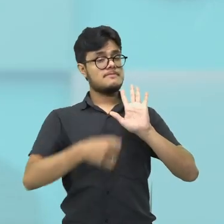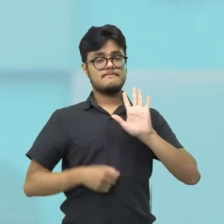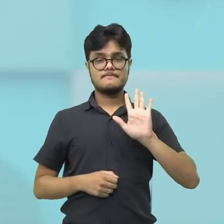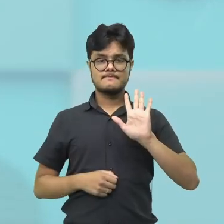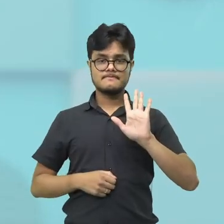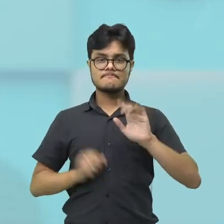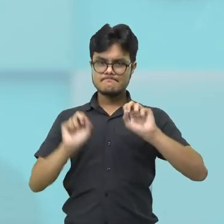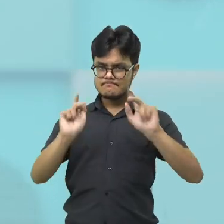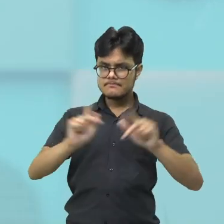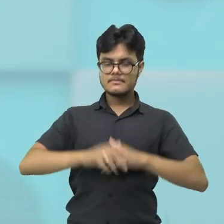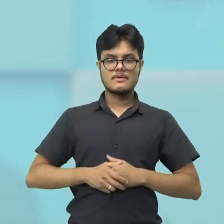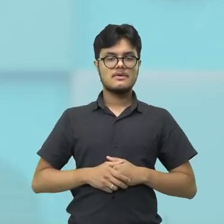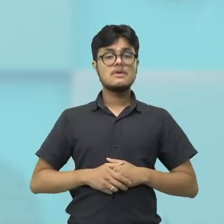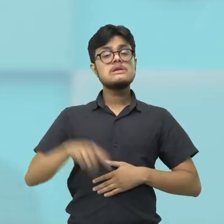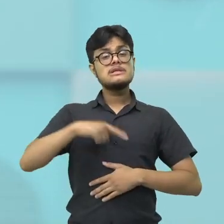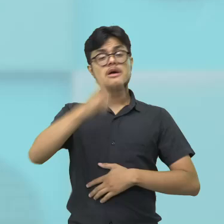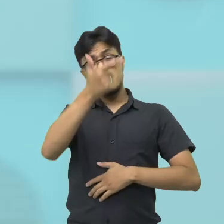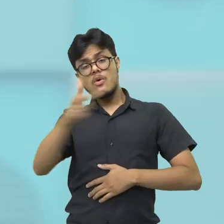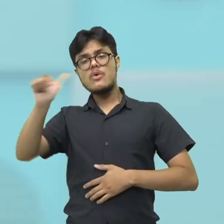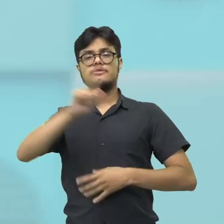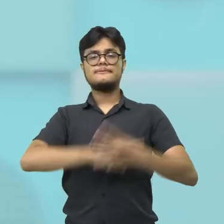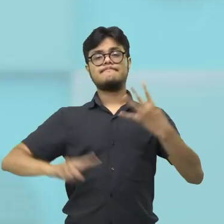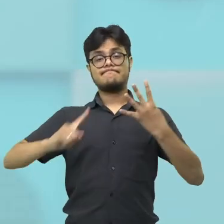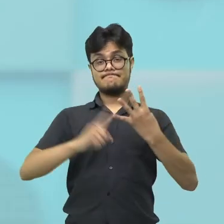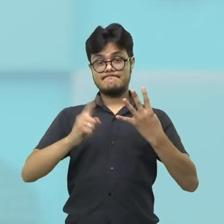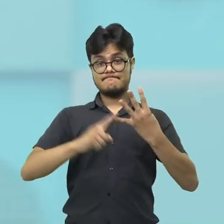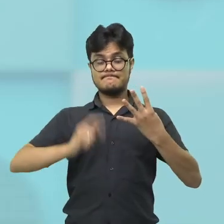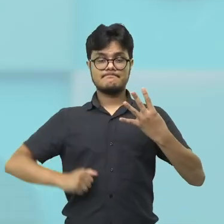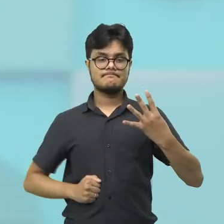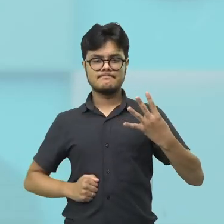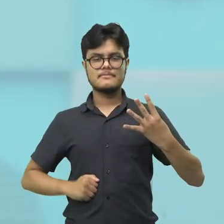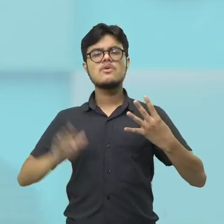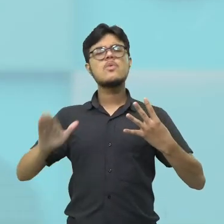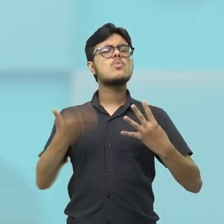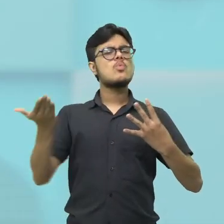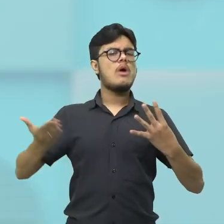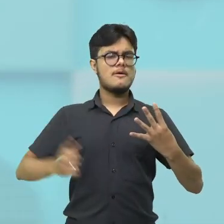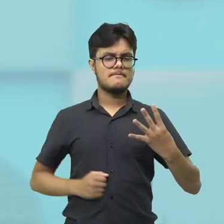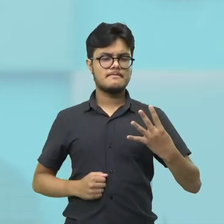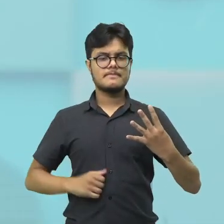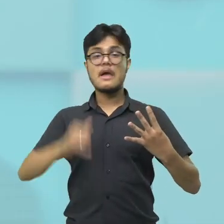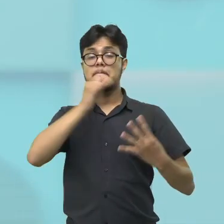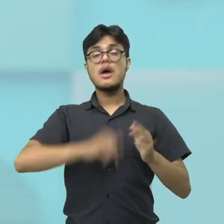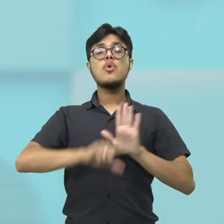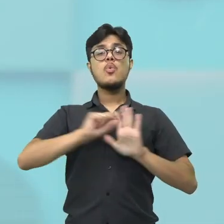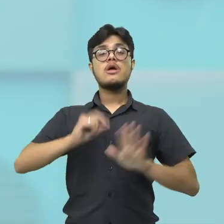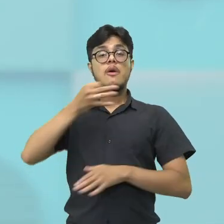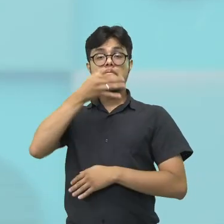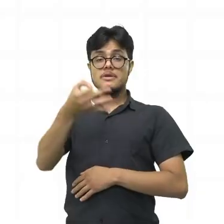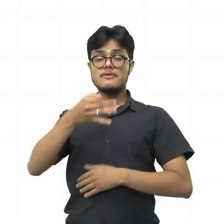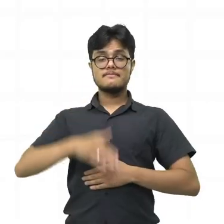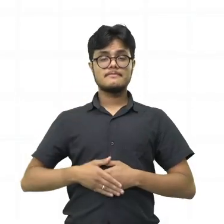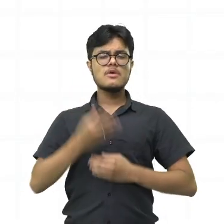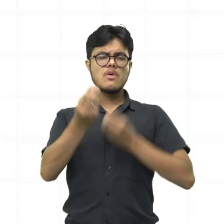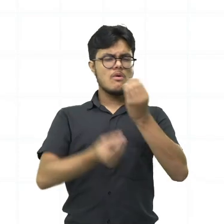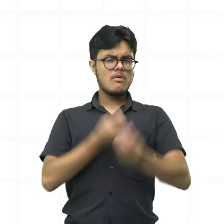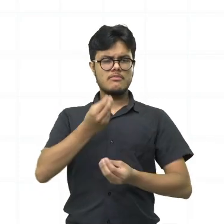argumentativos. Nós temos mais uma forma de texto argumentativo, que é o artigo de opinião.